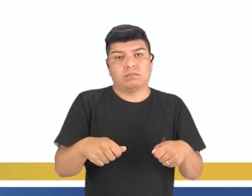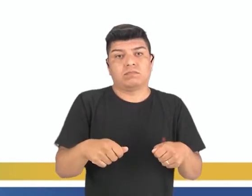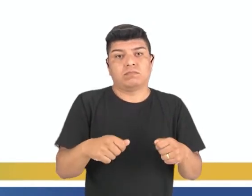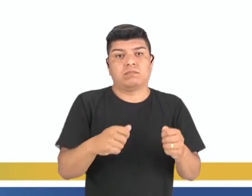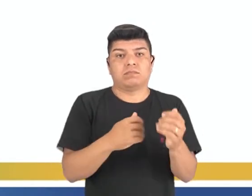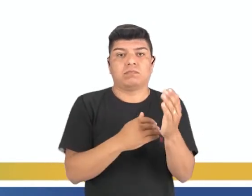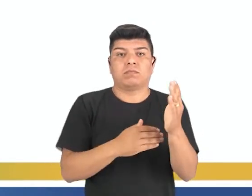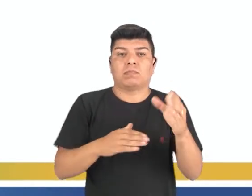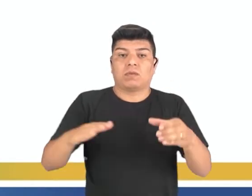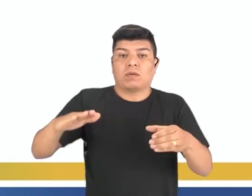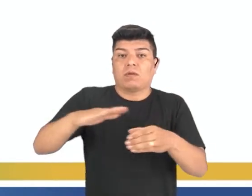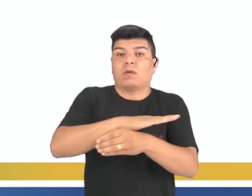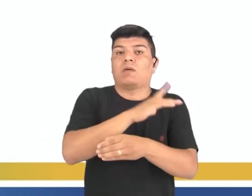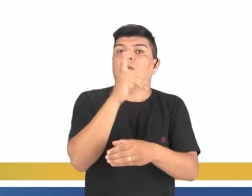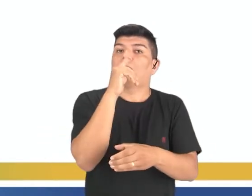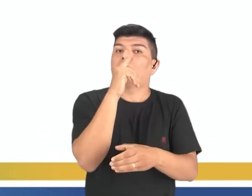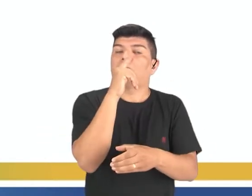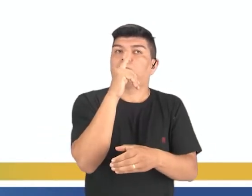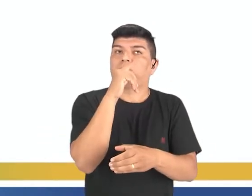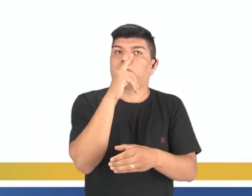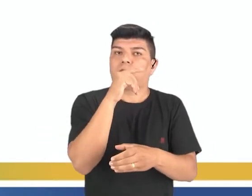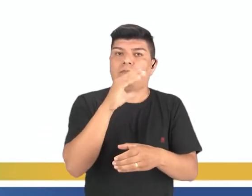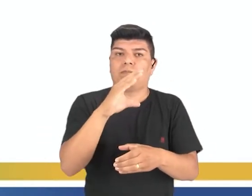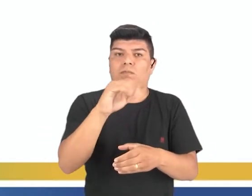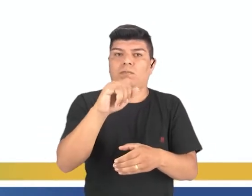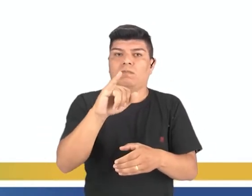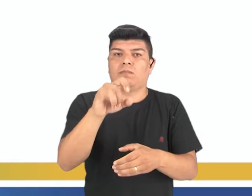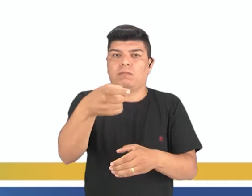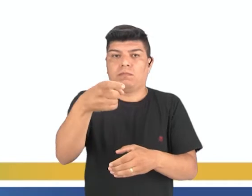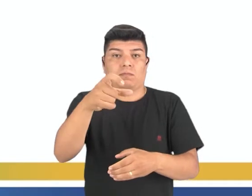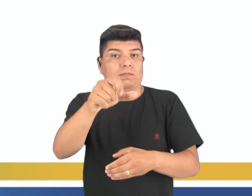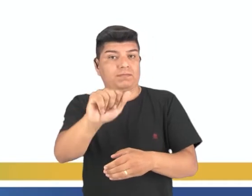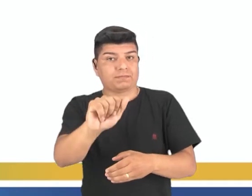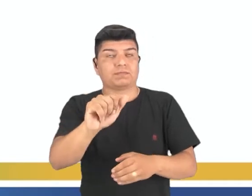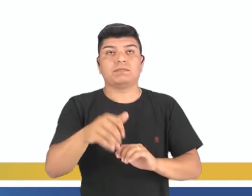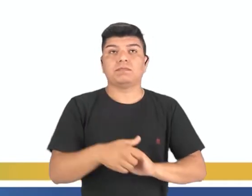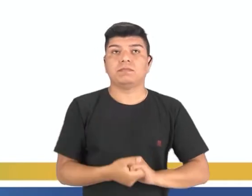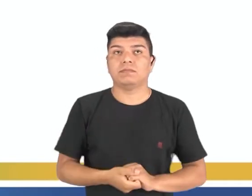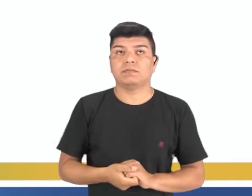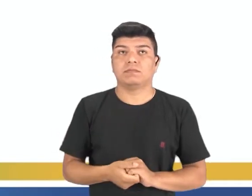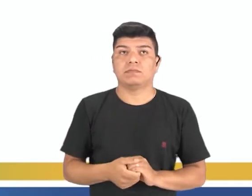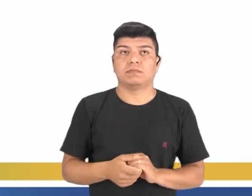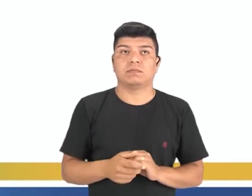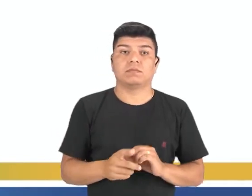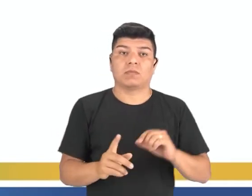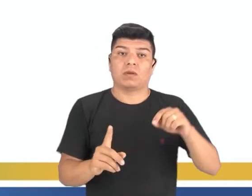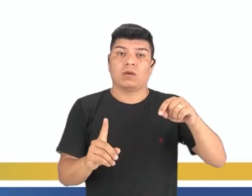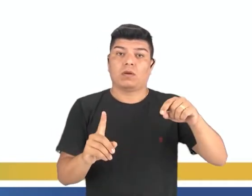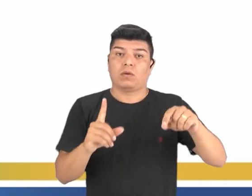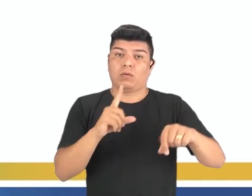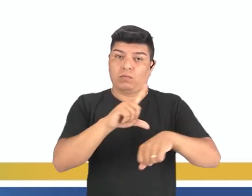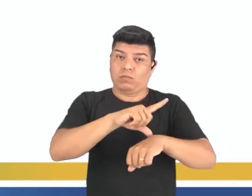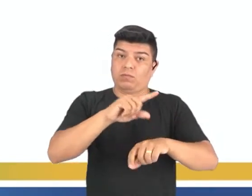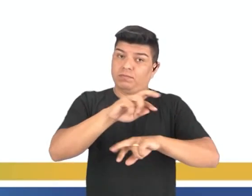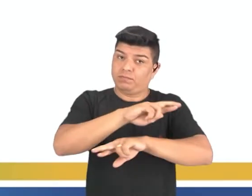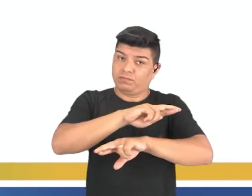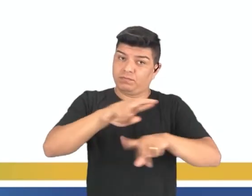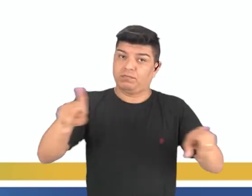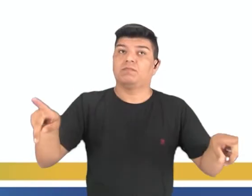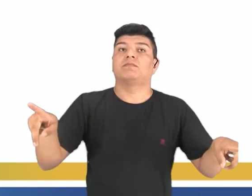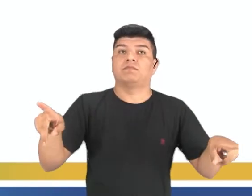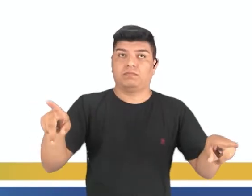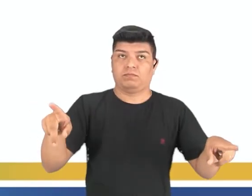encher a caixa. Então, observe aí que à medida que a quantidade de torneiras cresce, o tempo diminui na